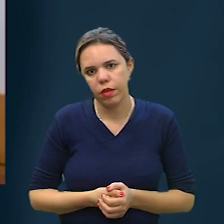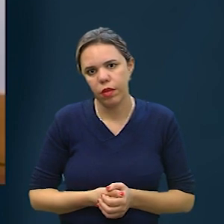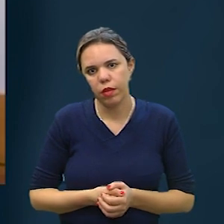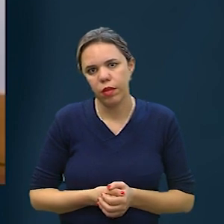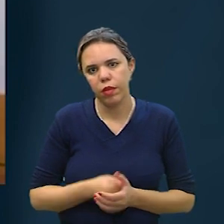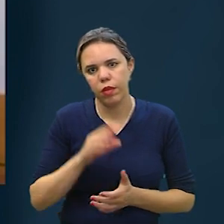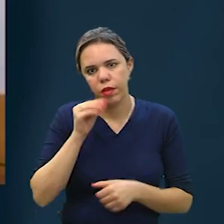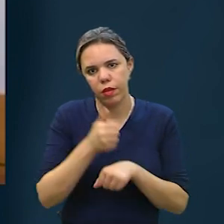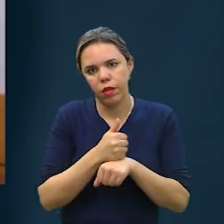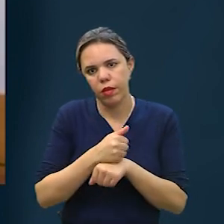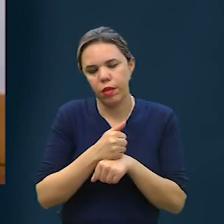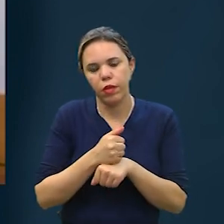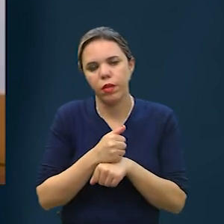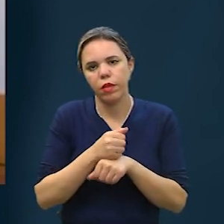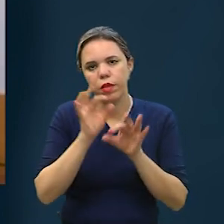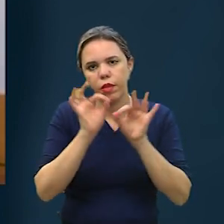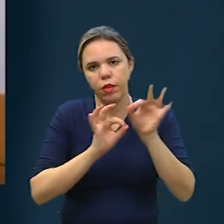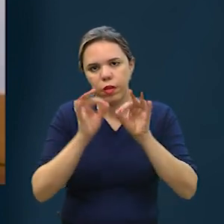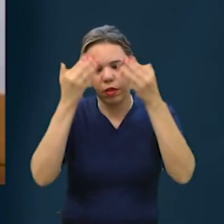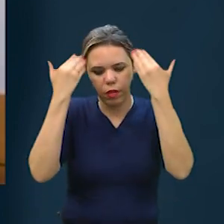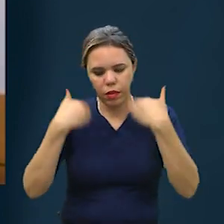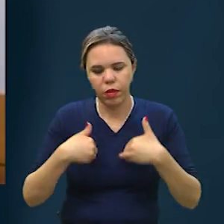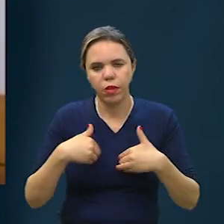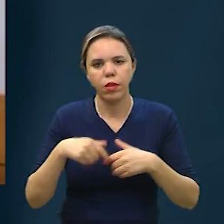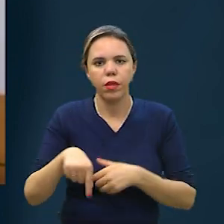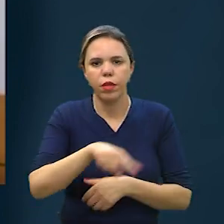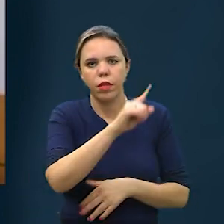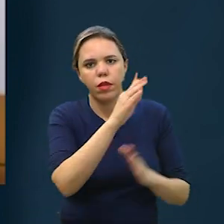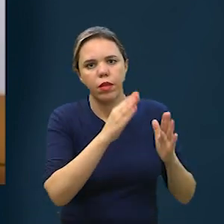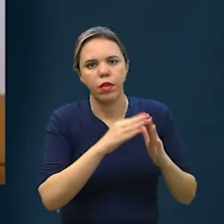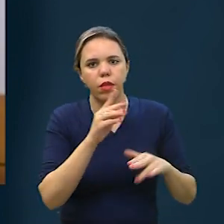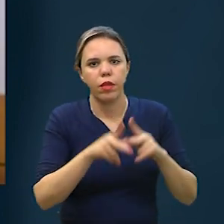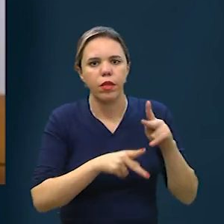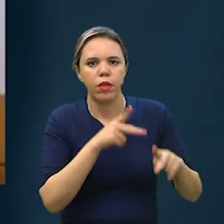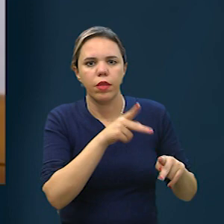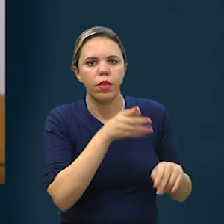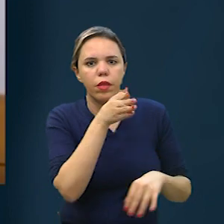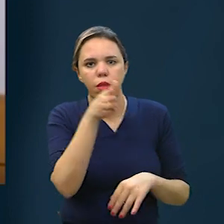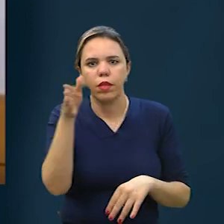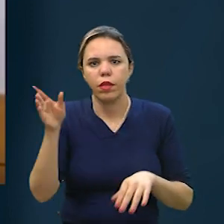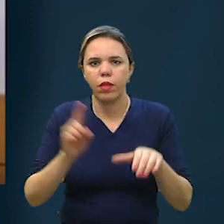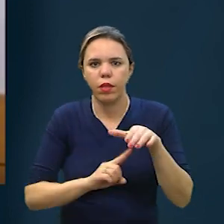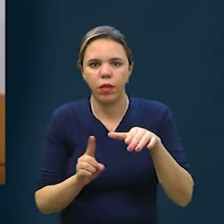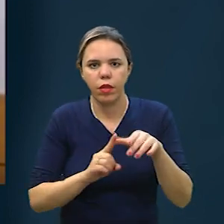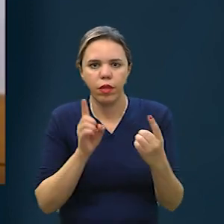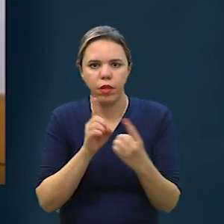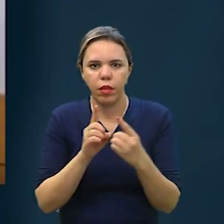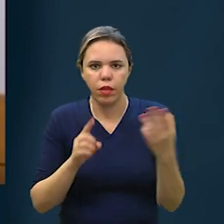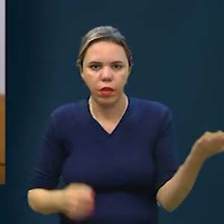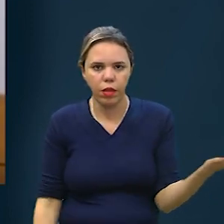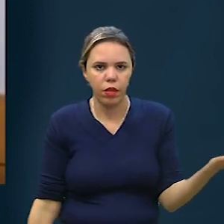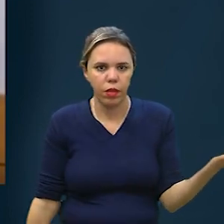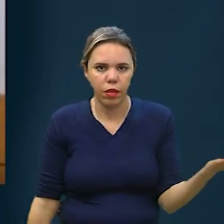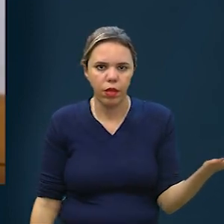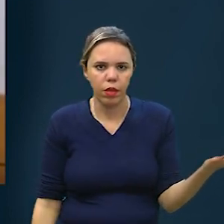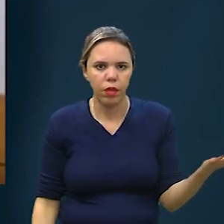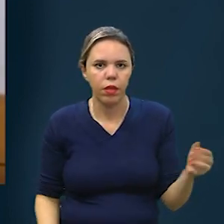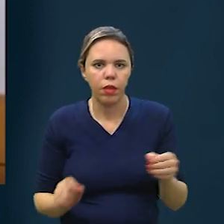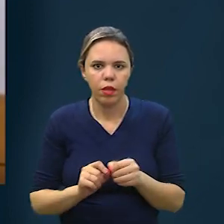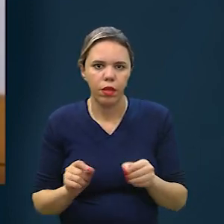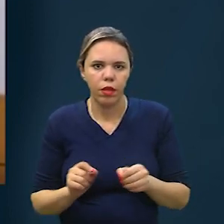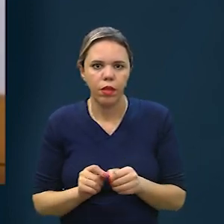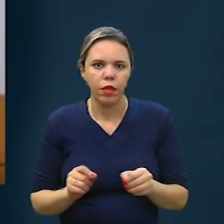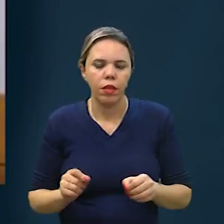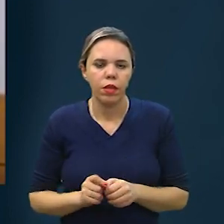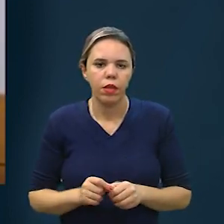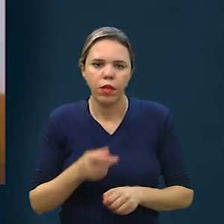pegar suas colaboradoras, você pode paramentá-las e você pode ir até a casa do cliente fazer esse atendimento. E foi o que a gente